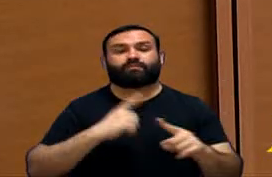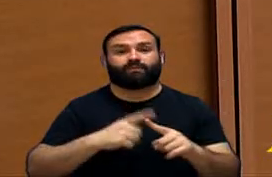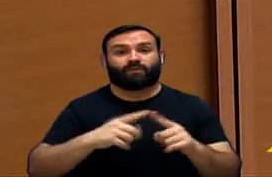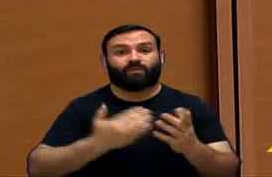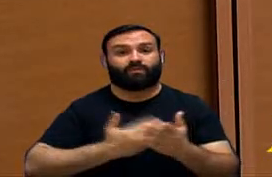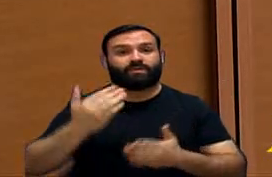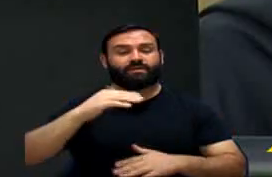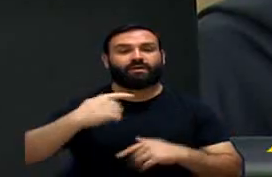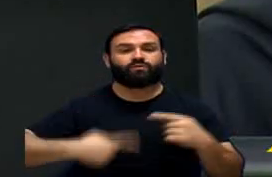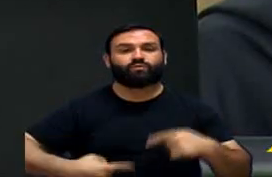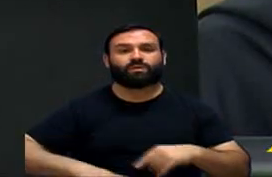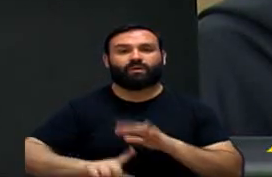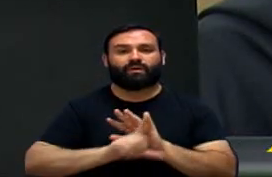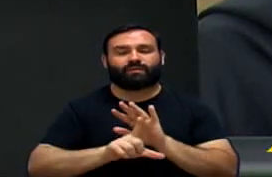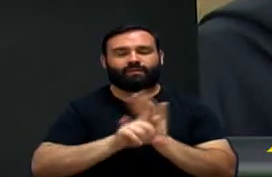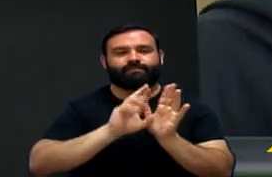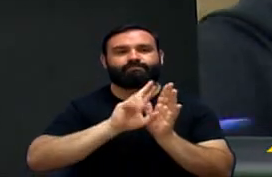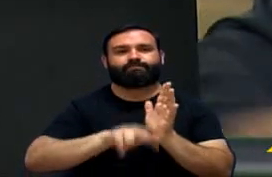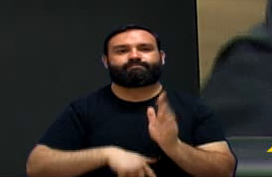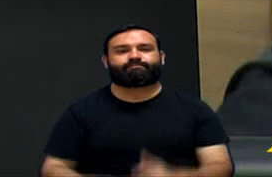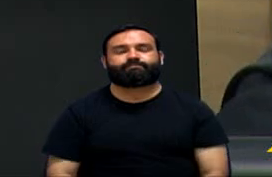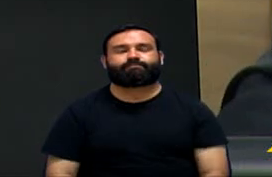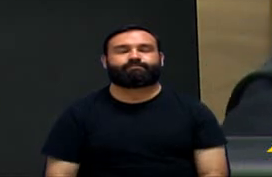possamos entrar na ordem do dia